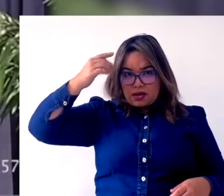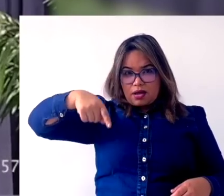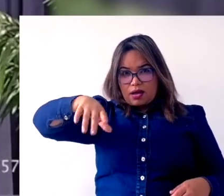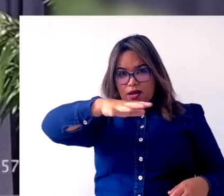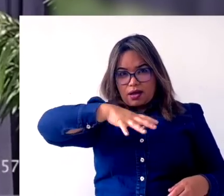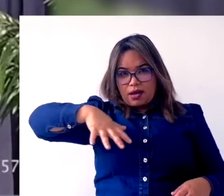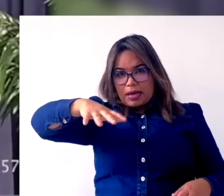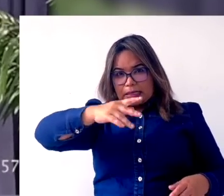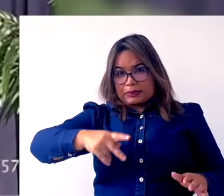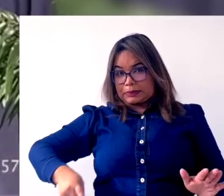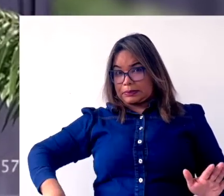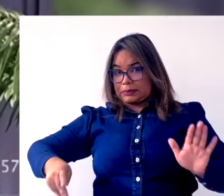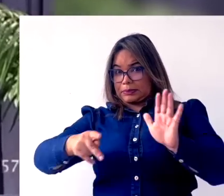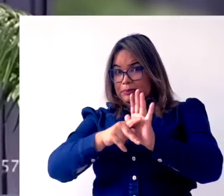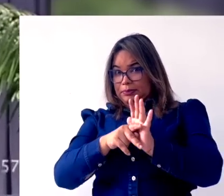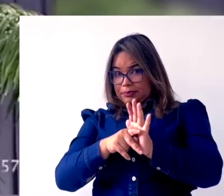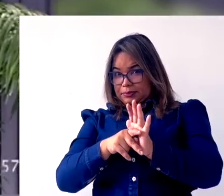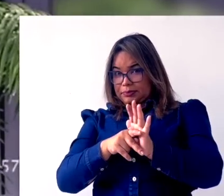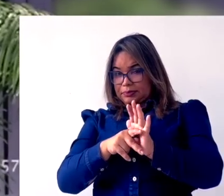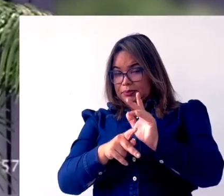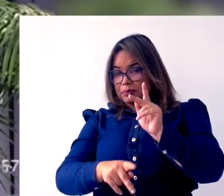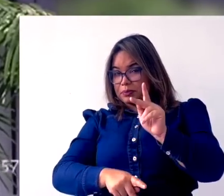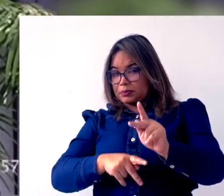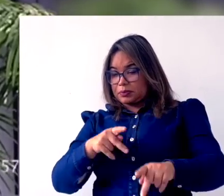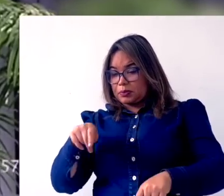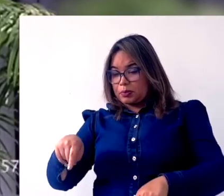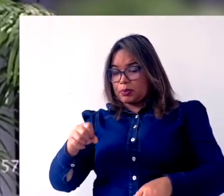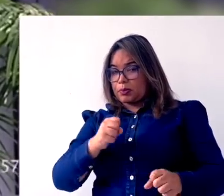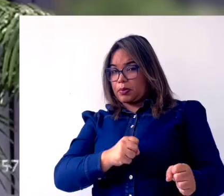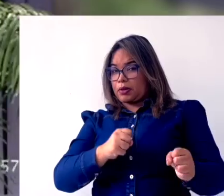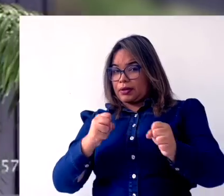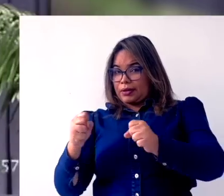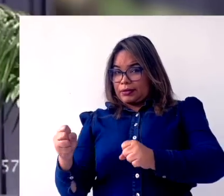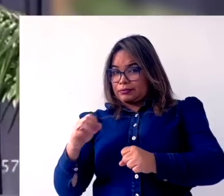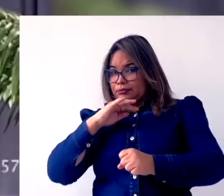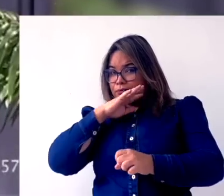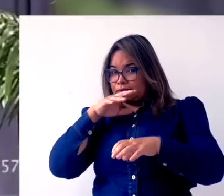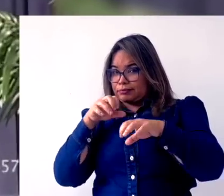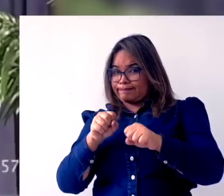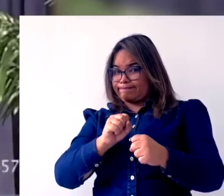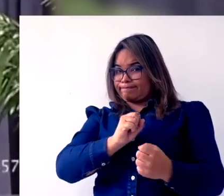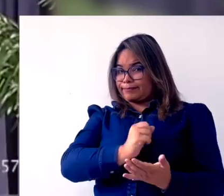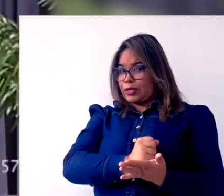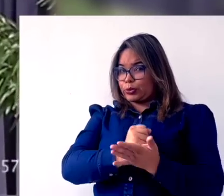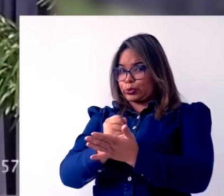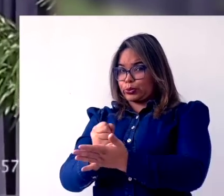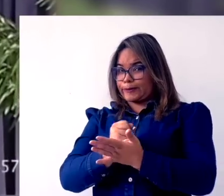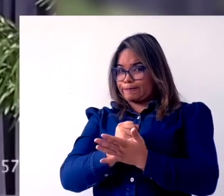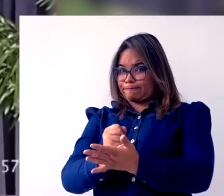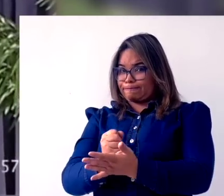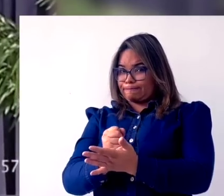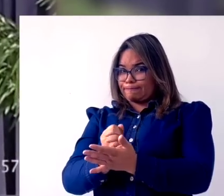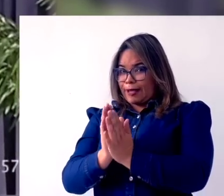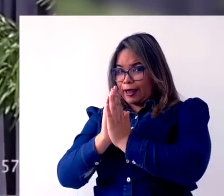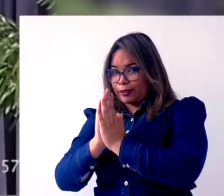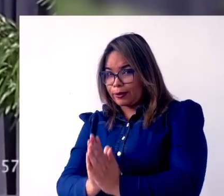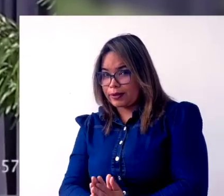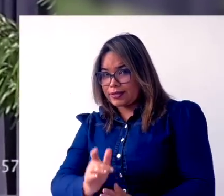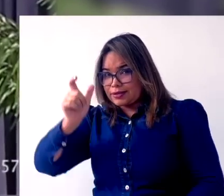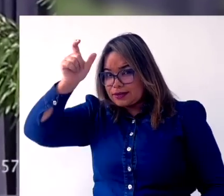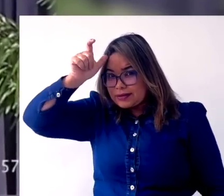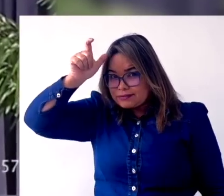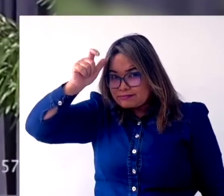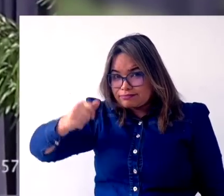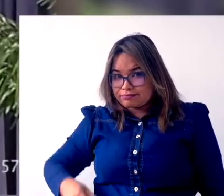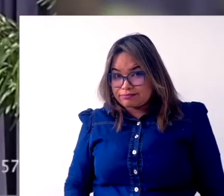eles pertencem a esse sistema e mesmo sem querer que eles cooperam com esse sistema e, portanto, adoram o dragão? Eu